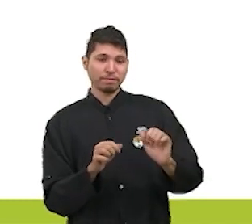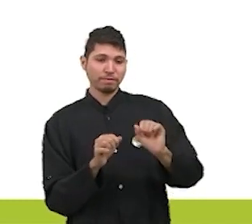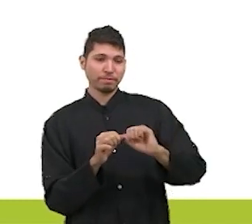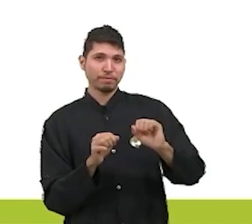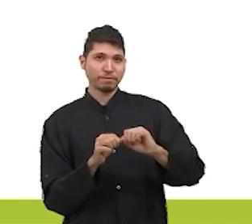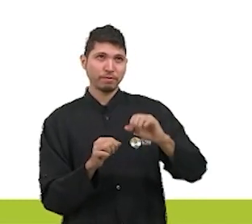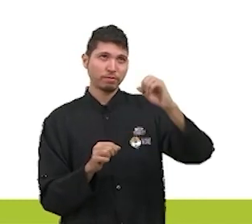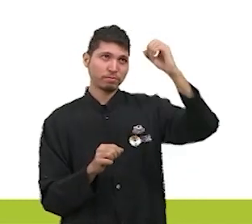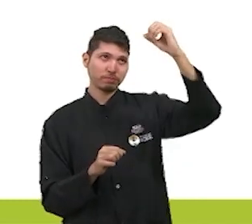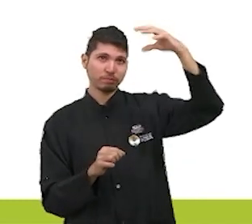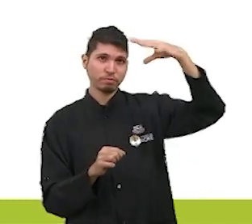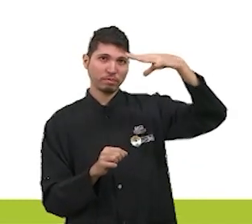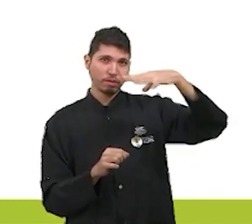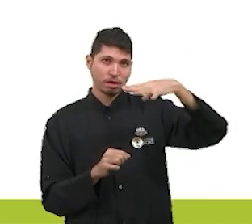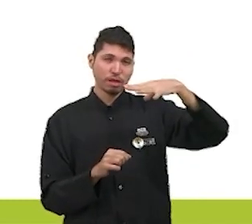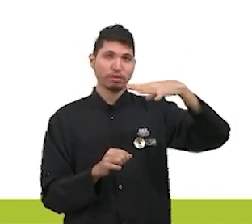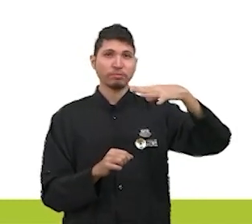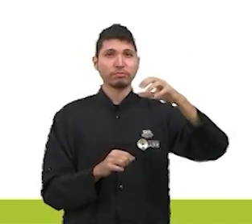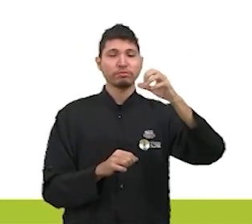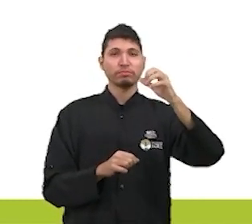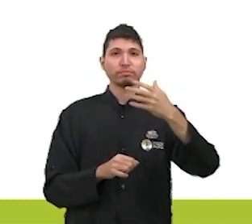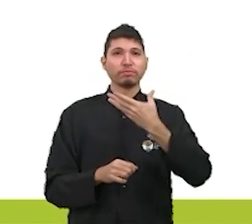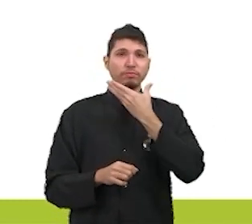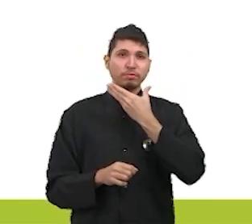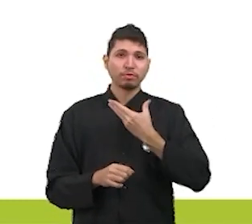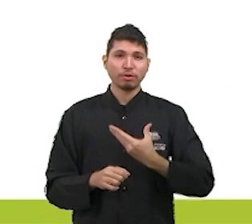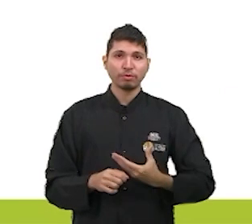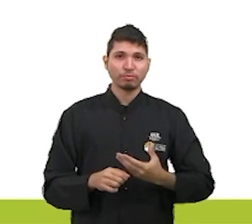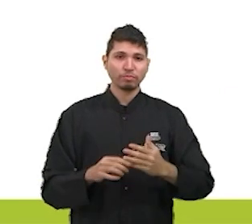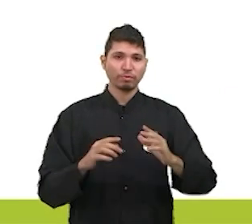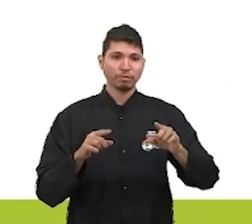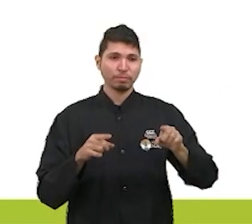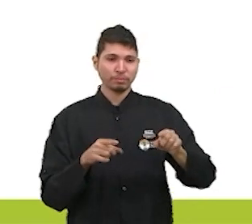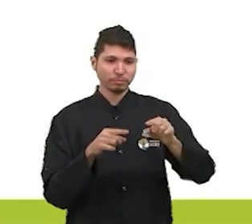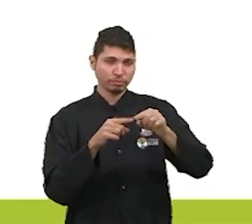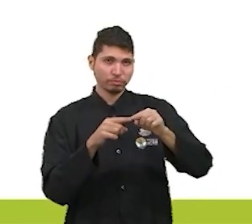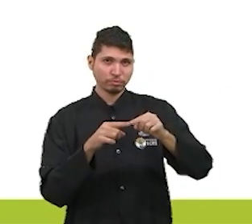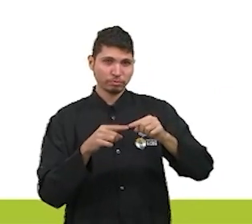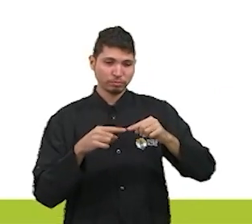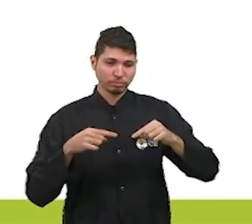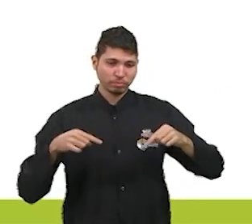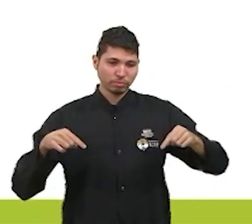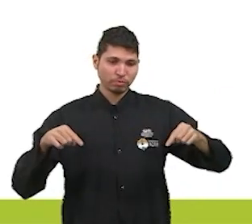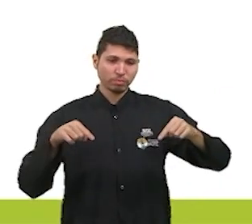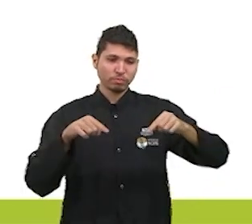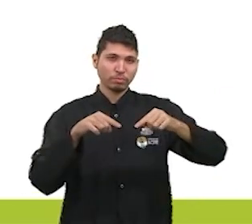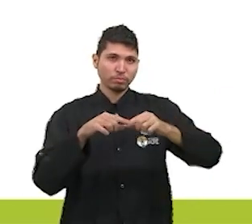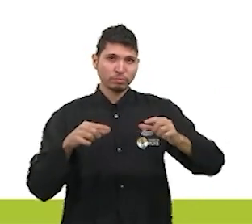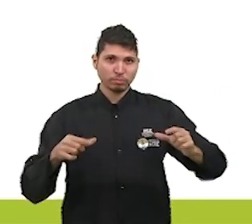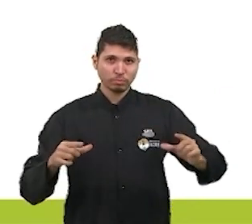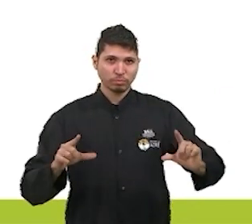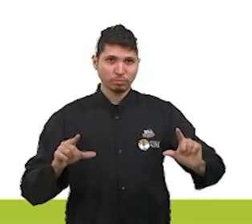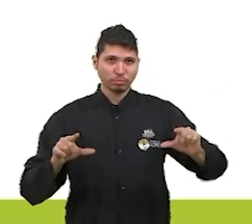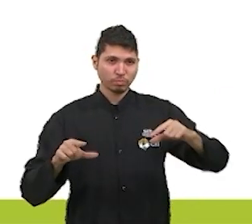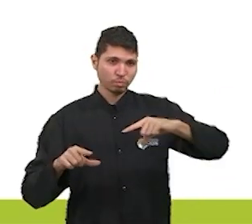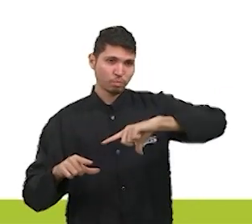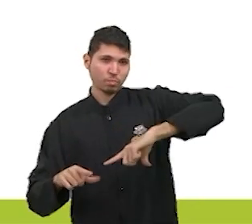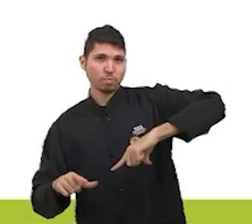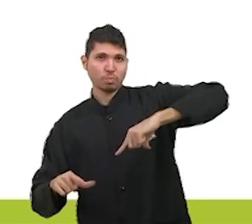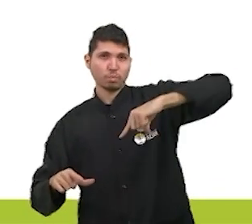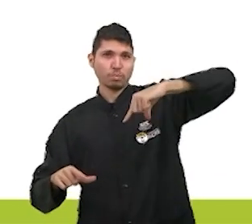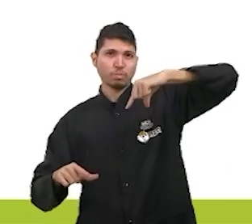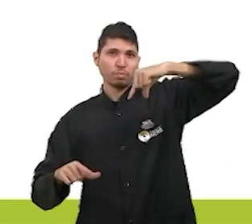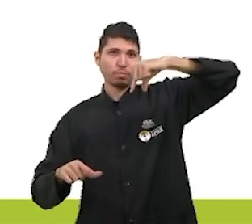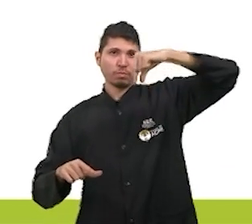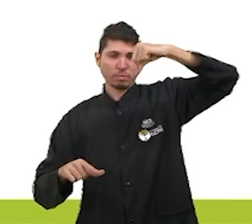iluminação natalina em formato de cone. Importantíssimo, que eu já tenho a primeira informação aqui, ó. Lembrando que uma árvore de Natal, conforme